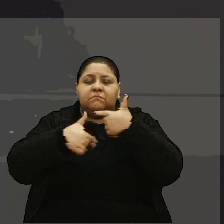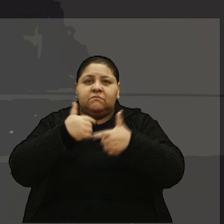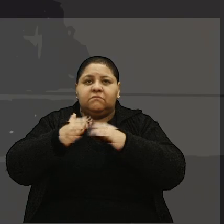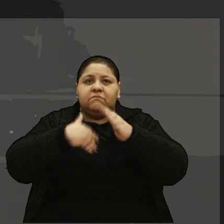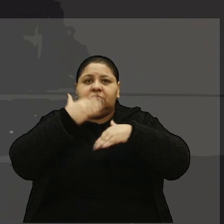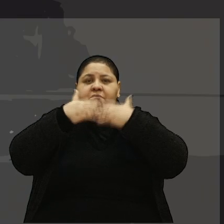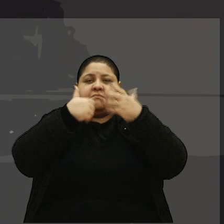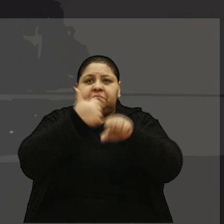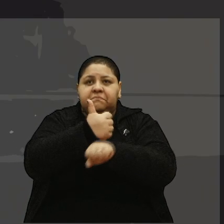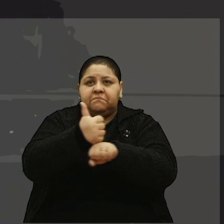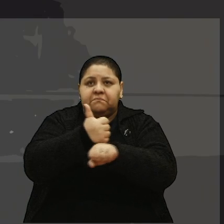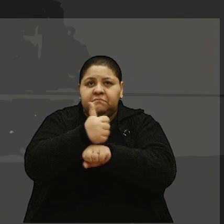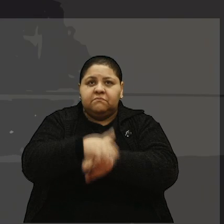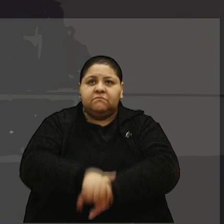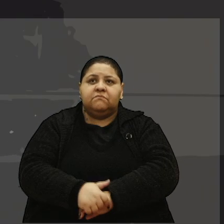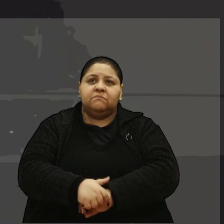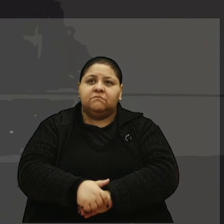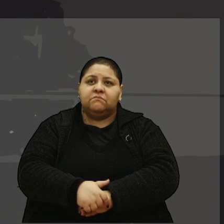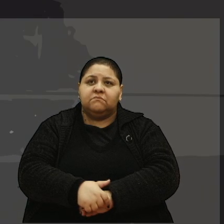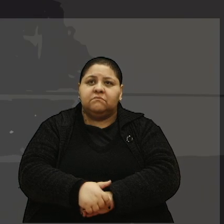Desenvolvimento Profissional.